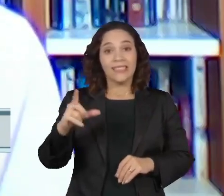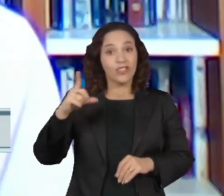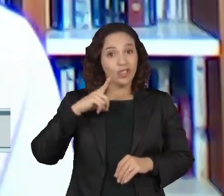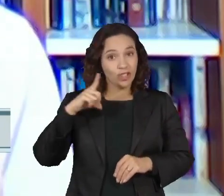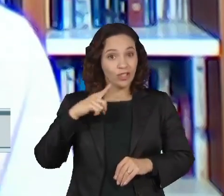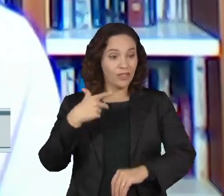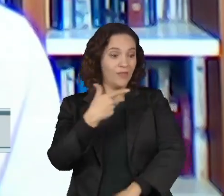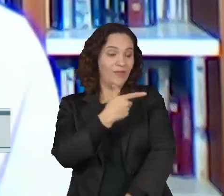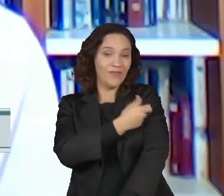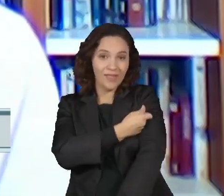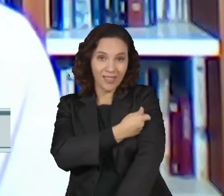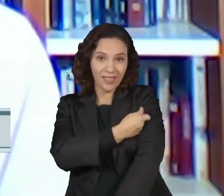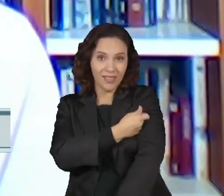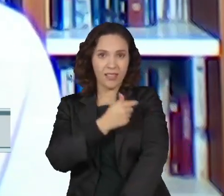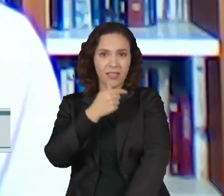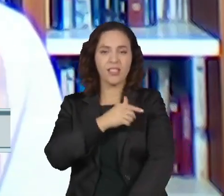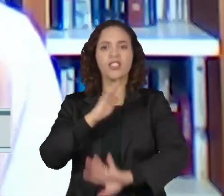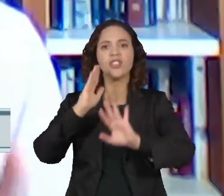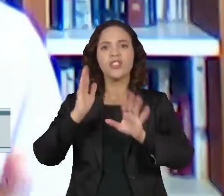e essa vacina foi